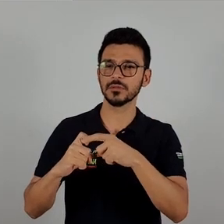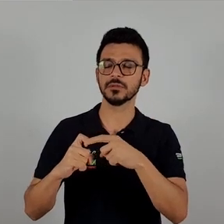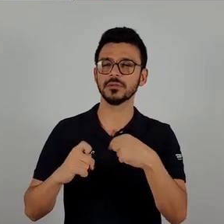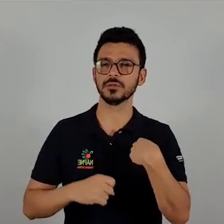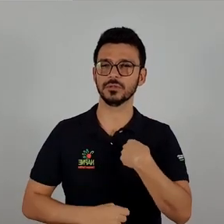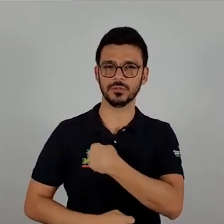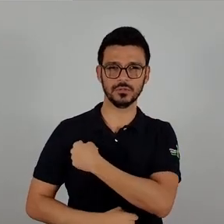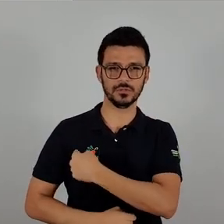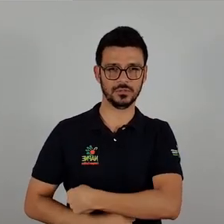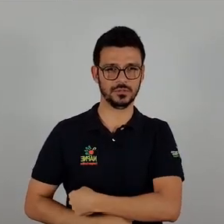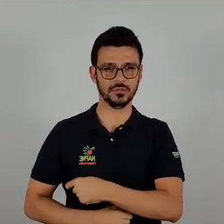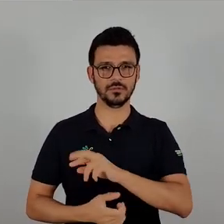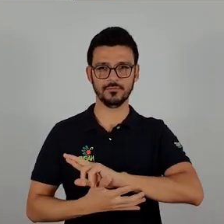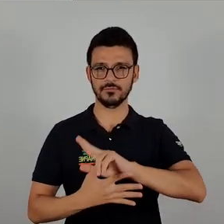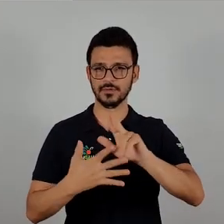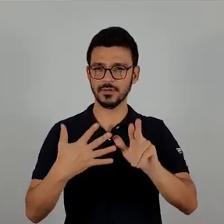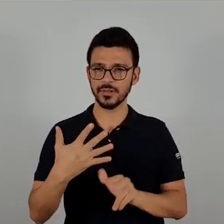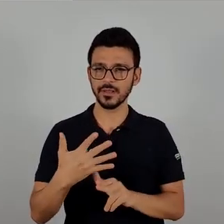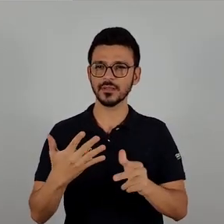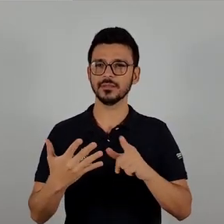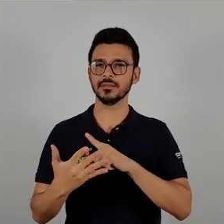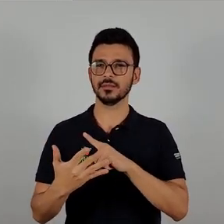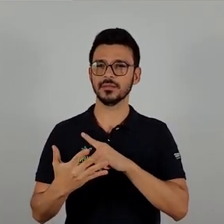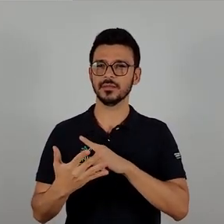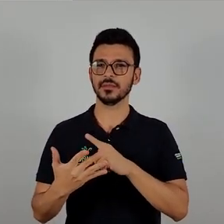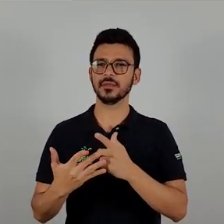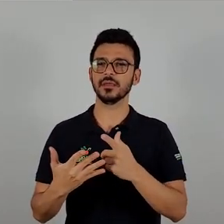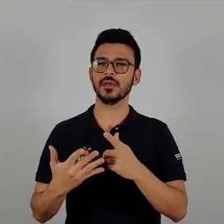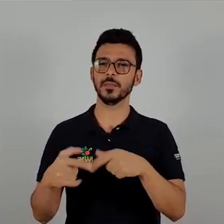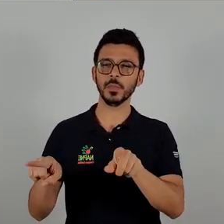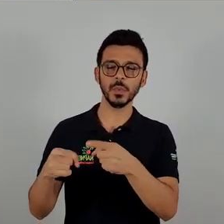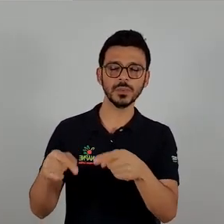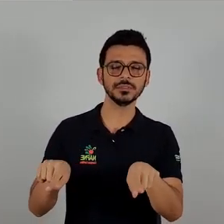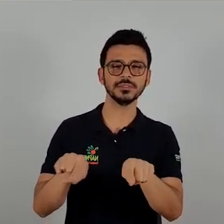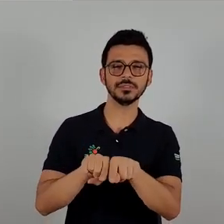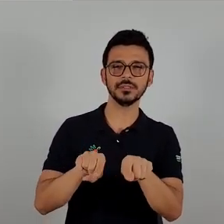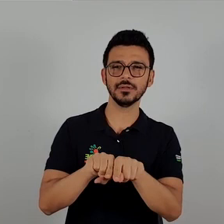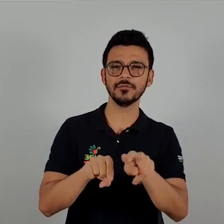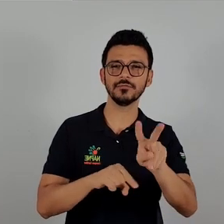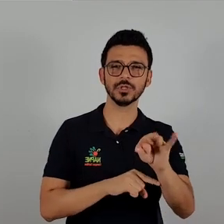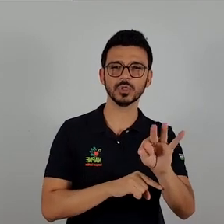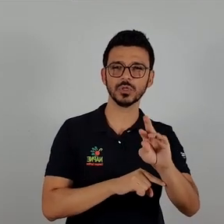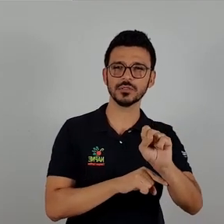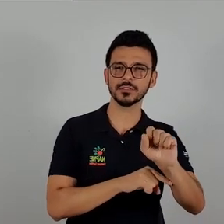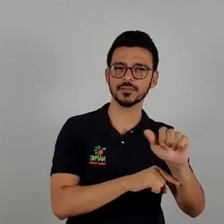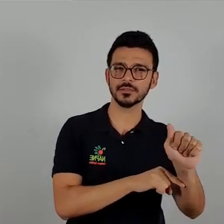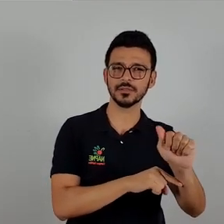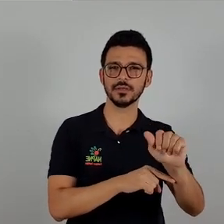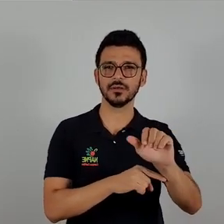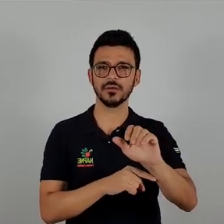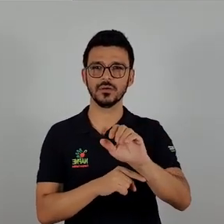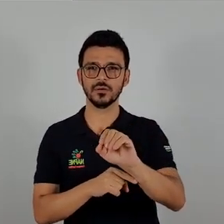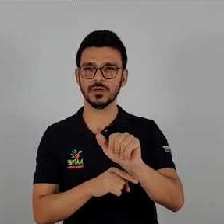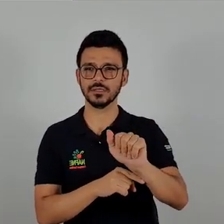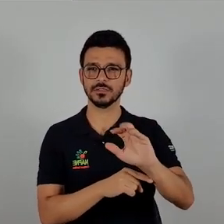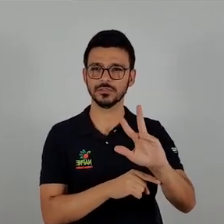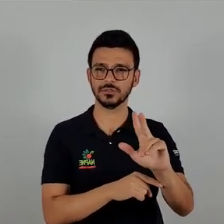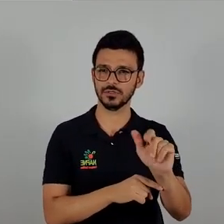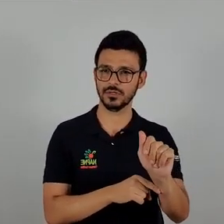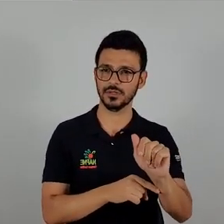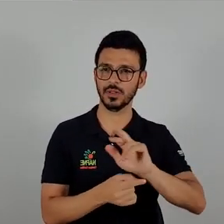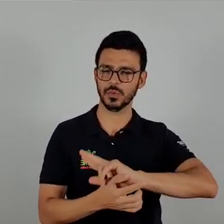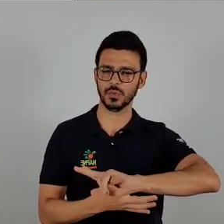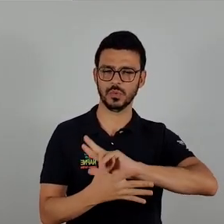gua sha, tudo que você imaginar. Então, a gente atua dentro da medicina chinesa total. Mas o meu forte de atuação